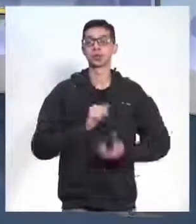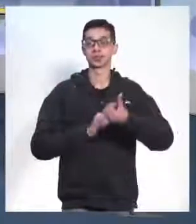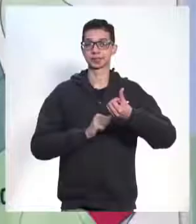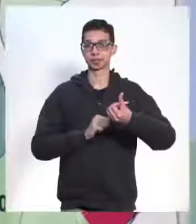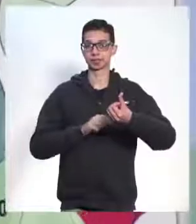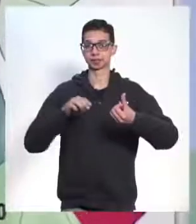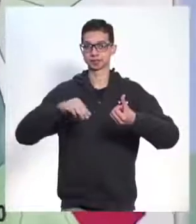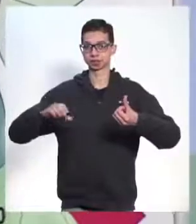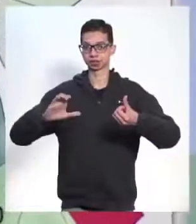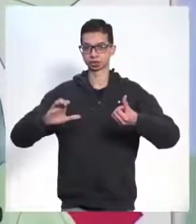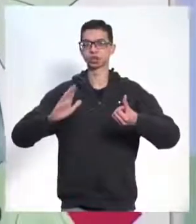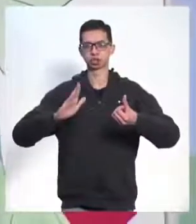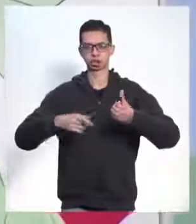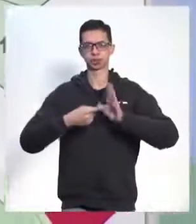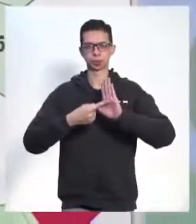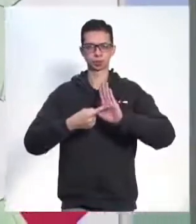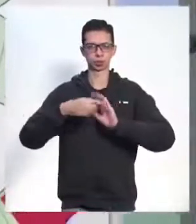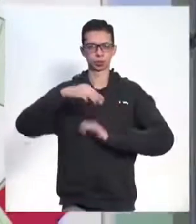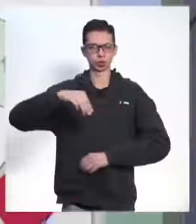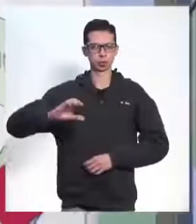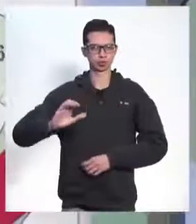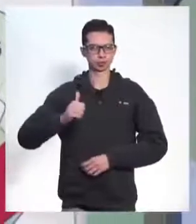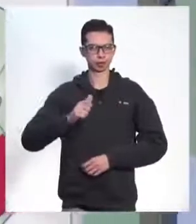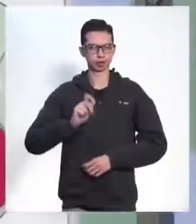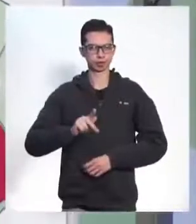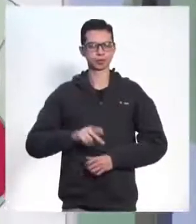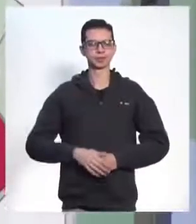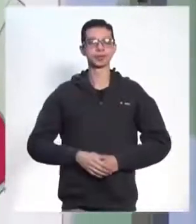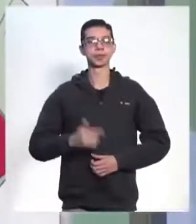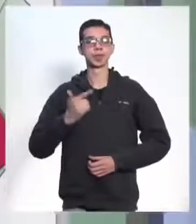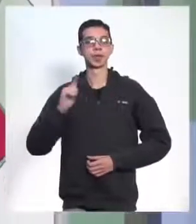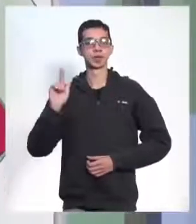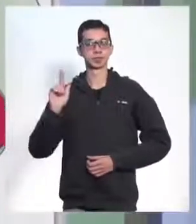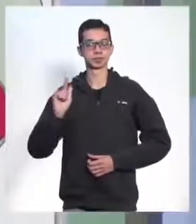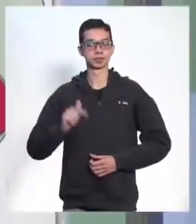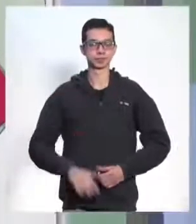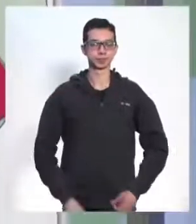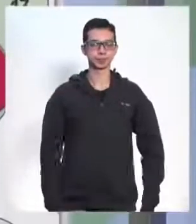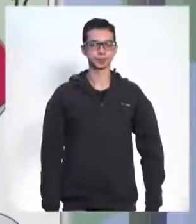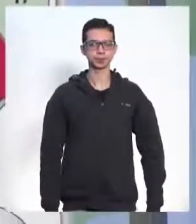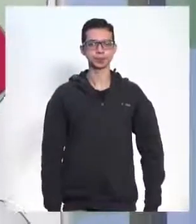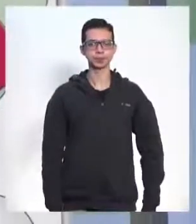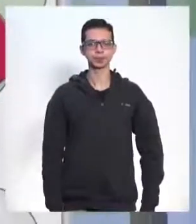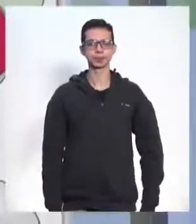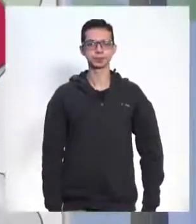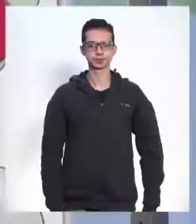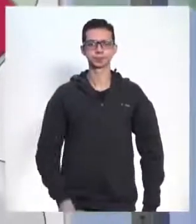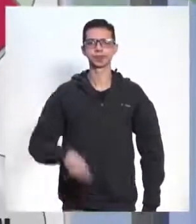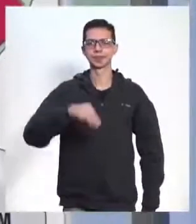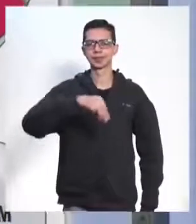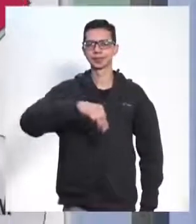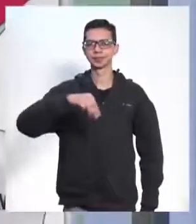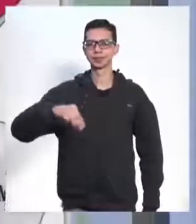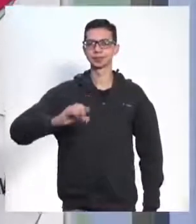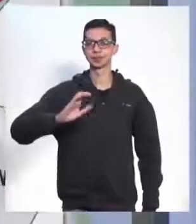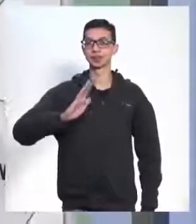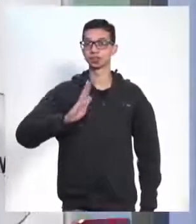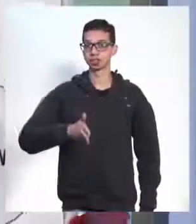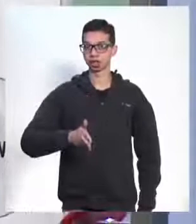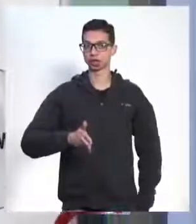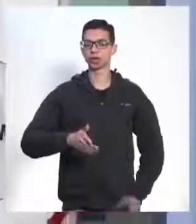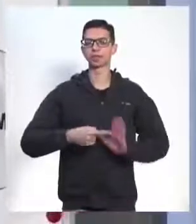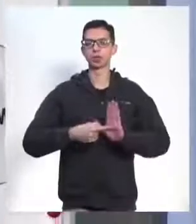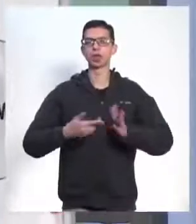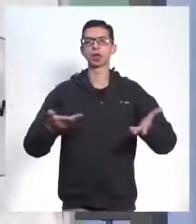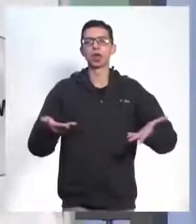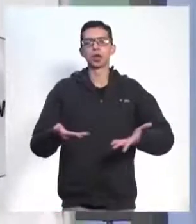tinha indicado. A gente já correto? fez, né? Sim, na Vamos rodada fazer anterior. Agora do 4, não é isso? Isso, então... Começa pelo 4. Vou continuar com o amarelo.